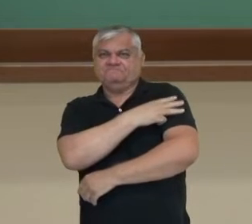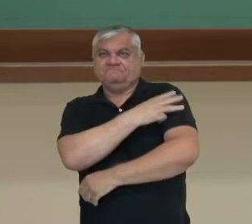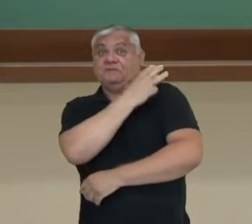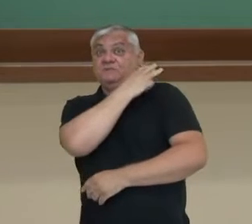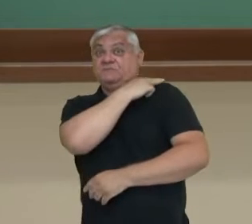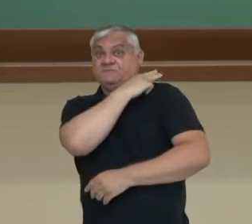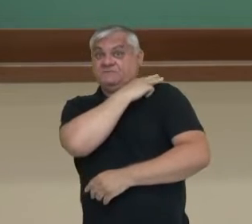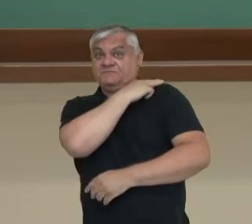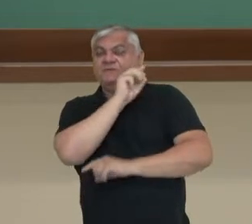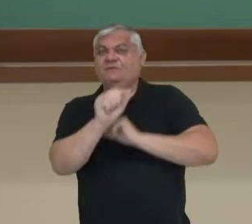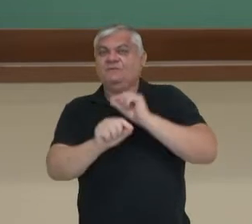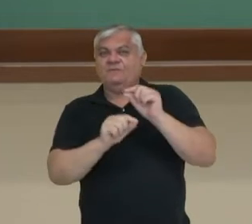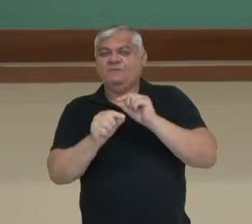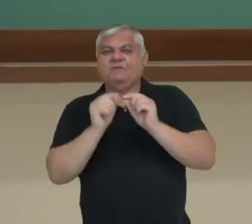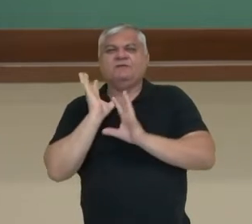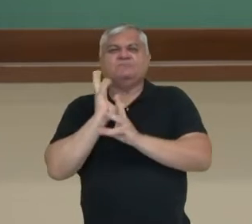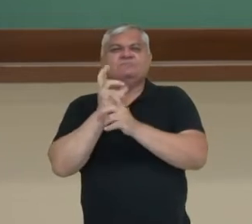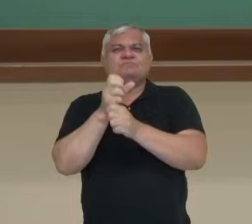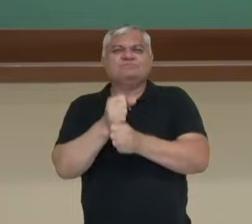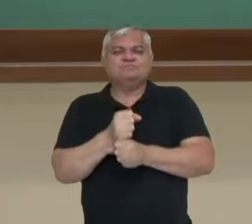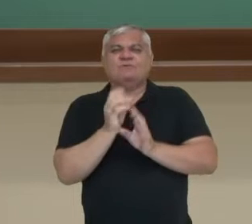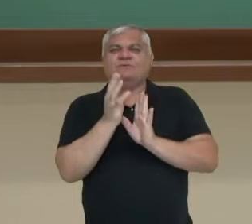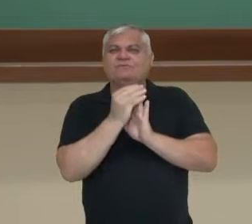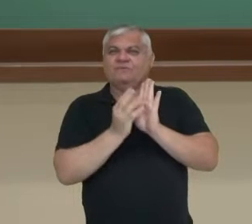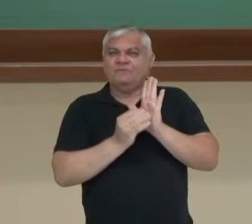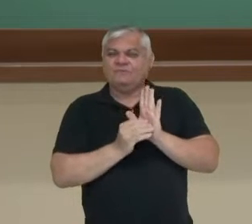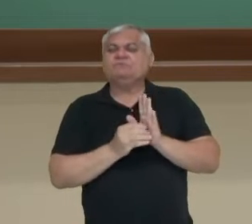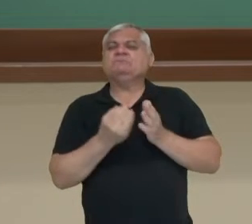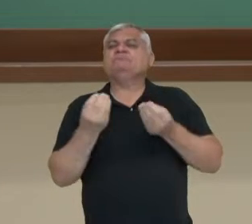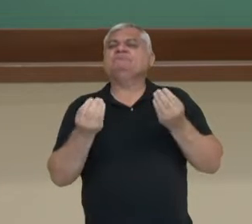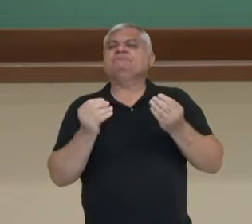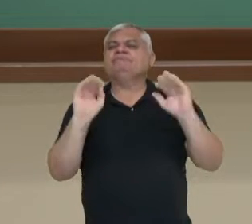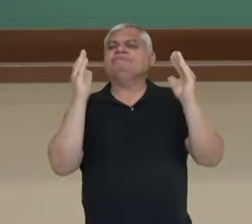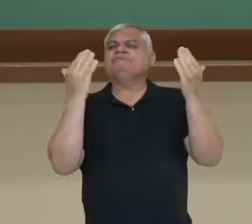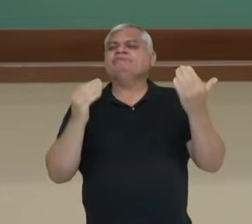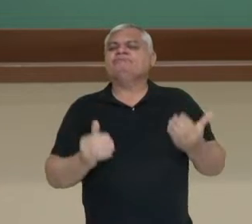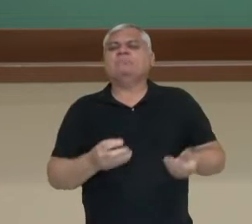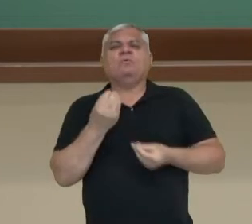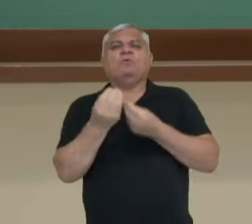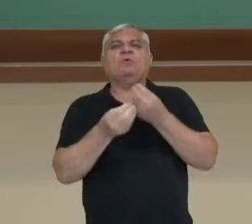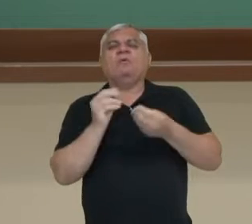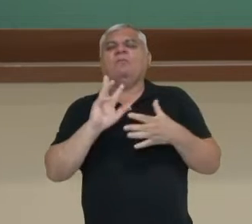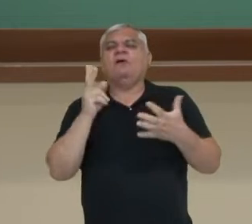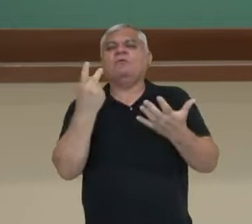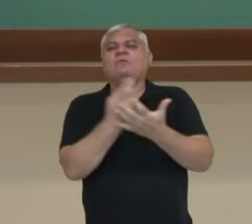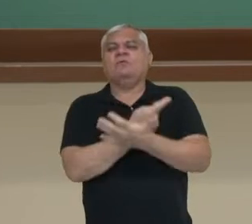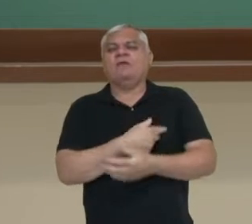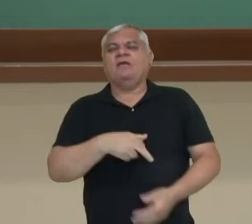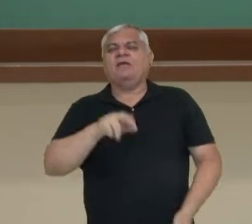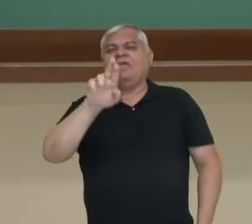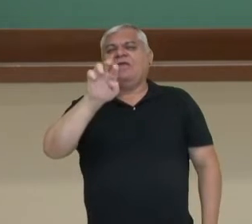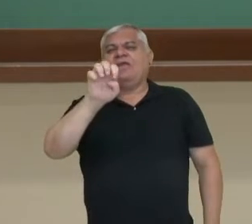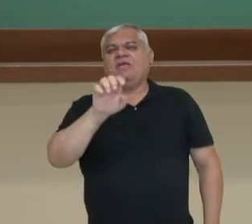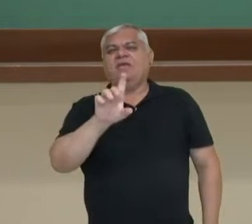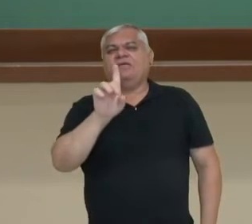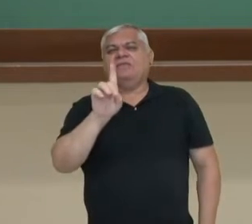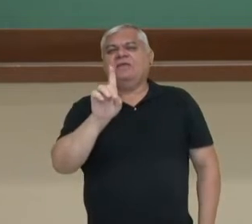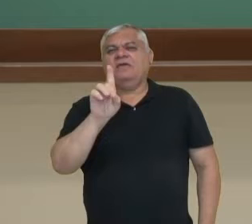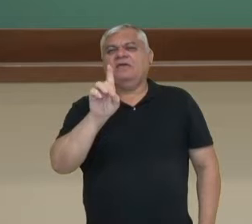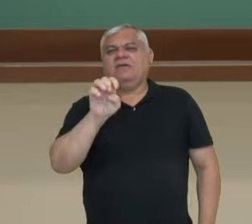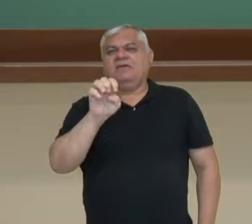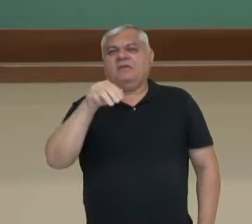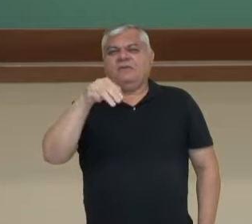de retomada de conteúdo, aula em que nós vamos analisar como se deu o processo de redemocratização do